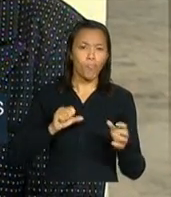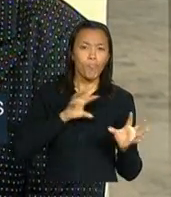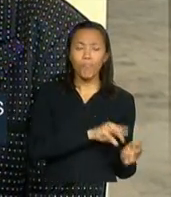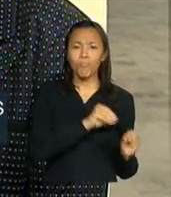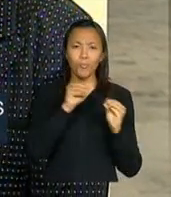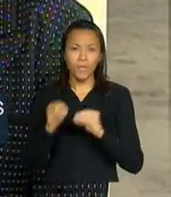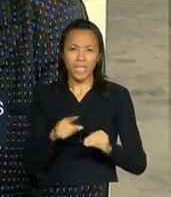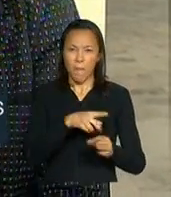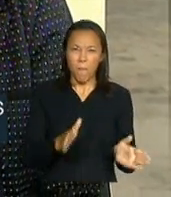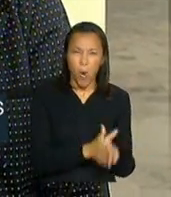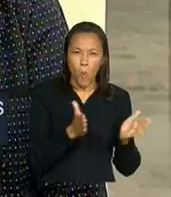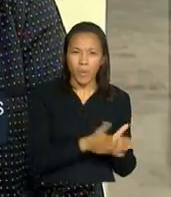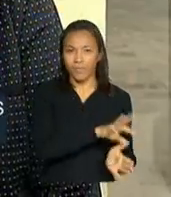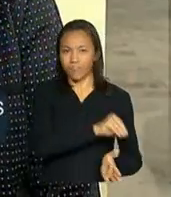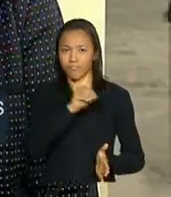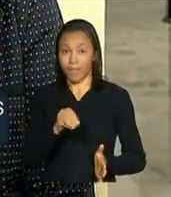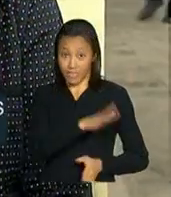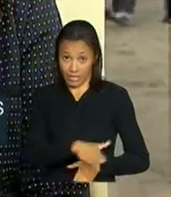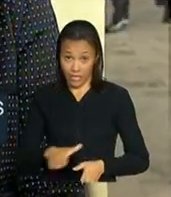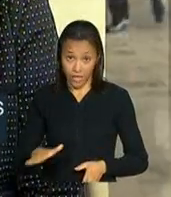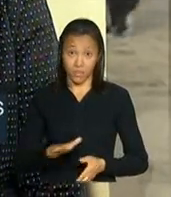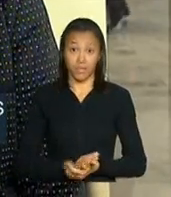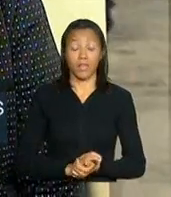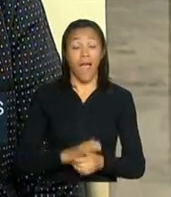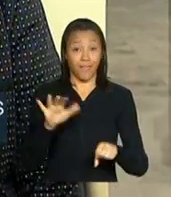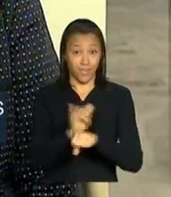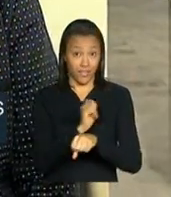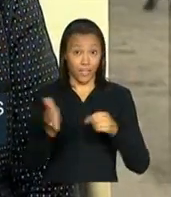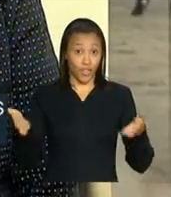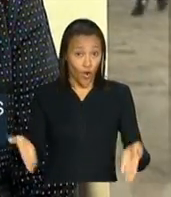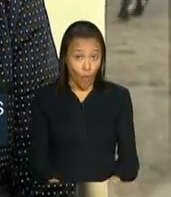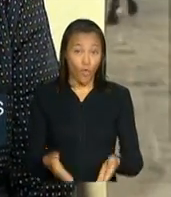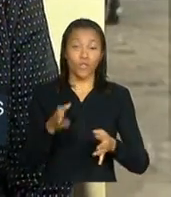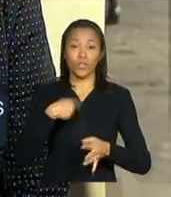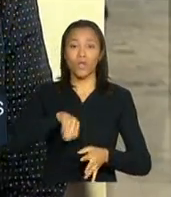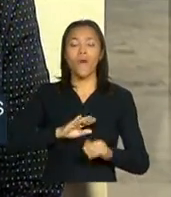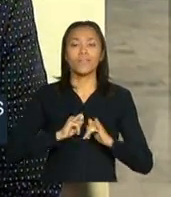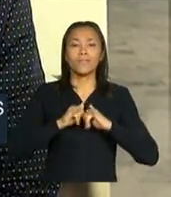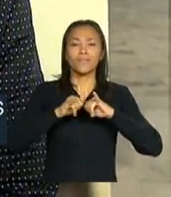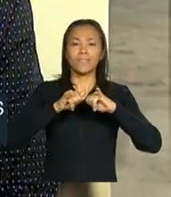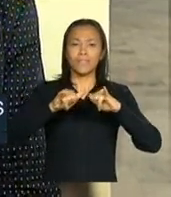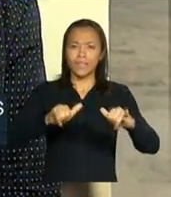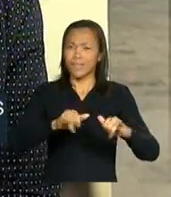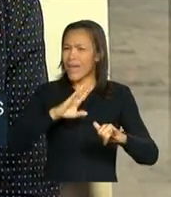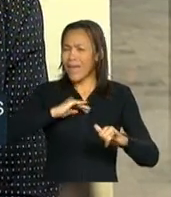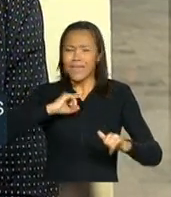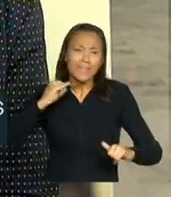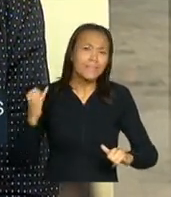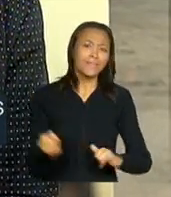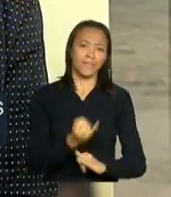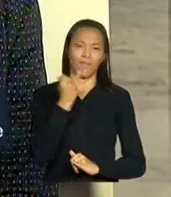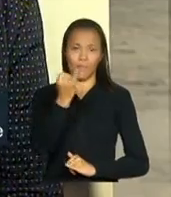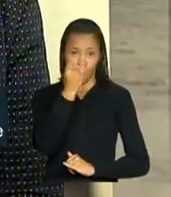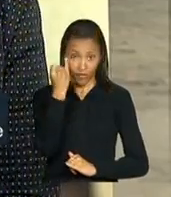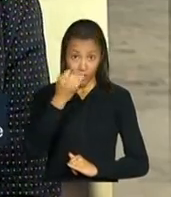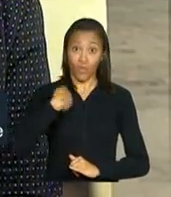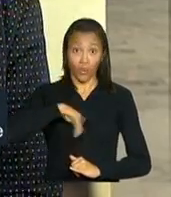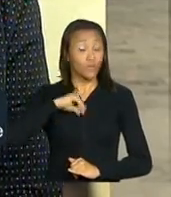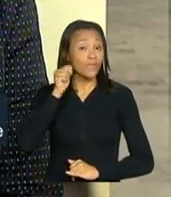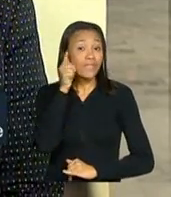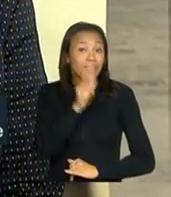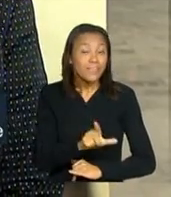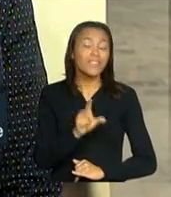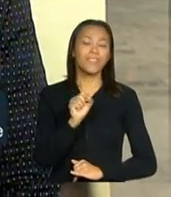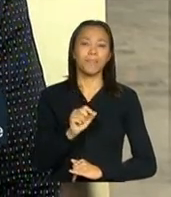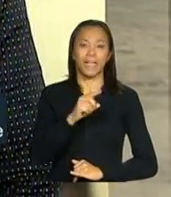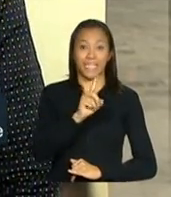extrema pobreza acho que as medidas que nós anunciamos hoje são um passo fundamental nós conseguimos